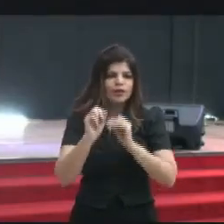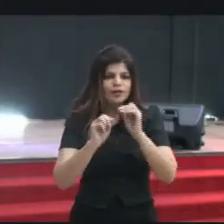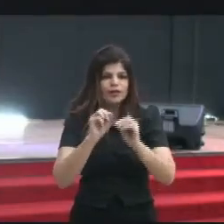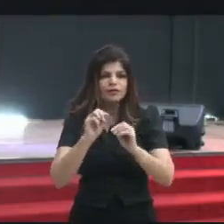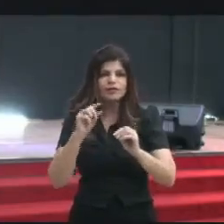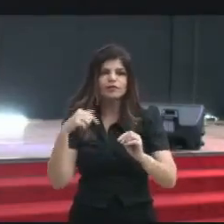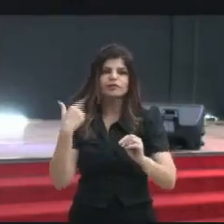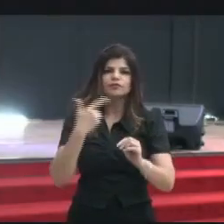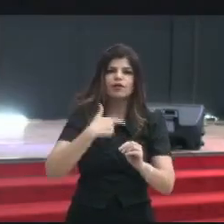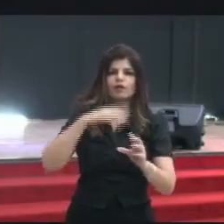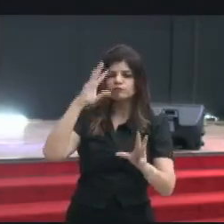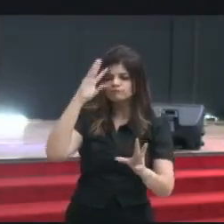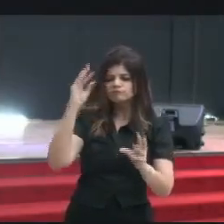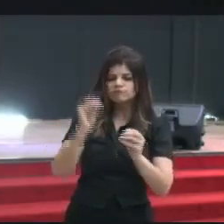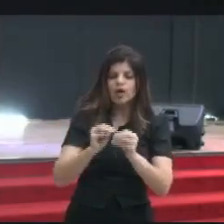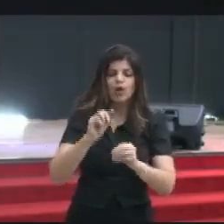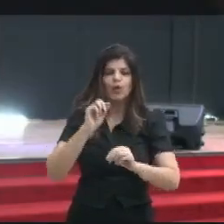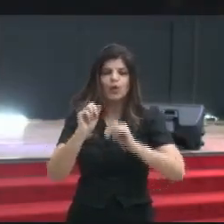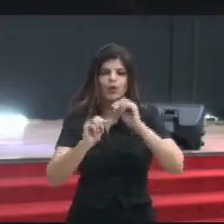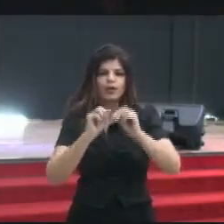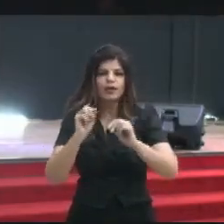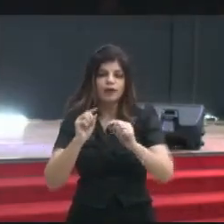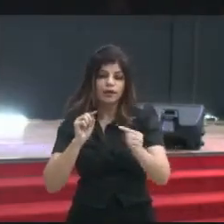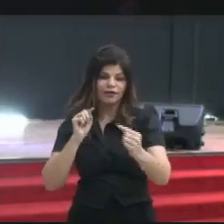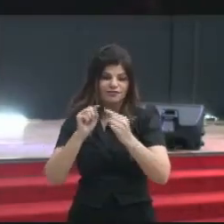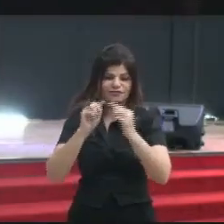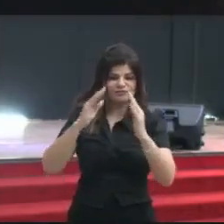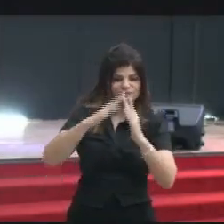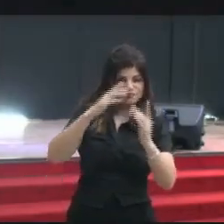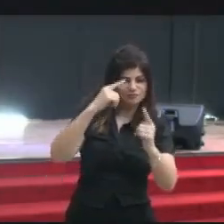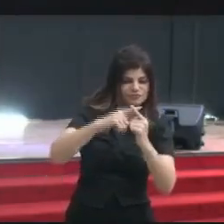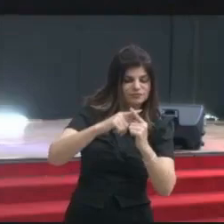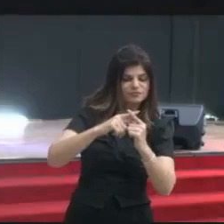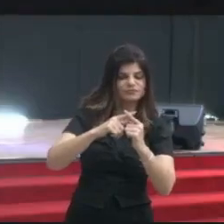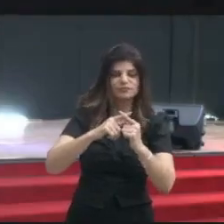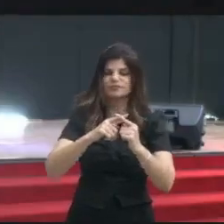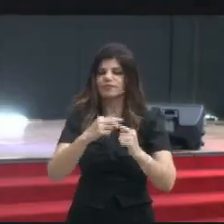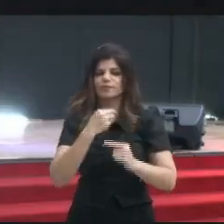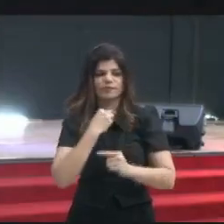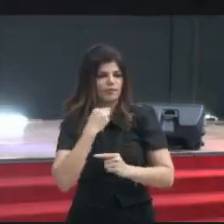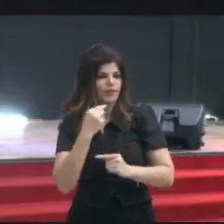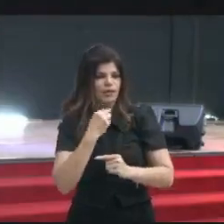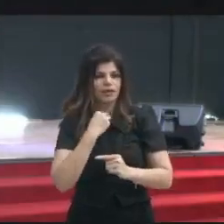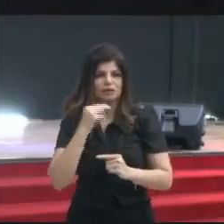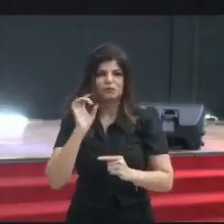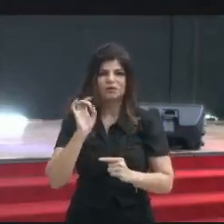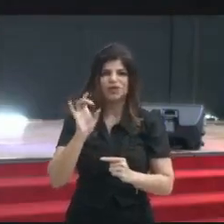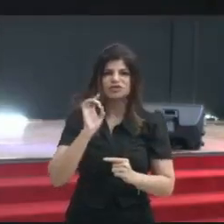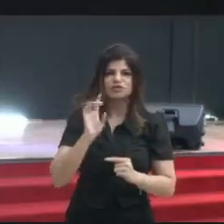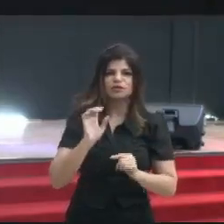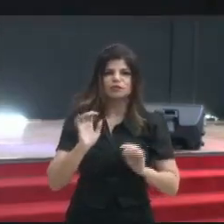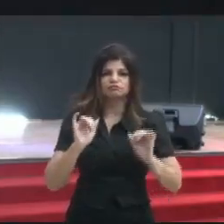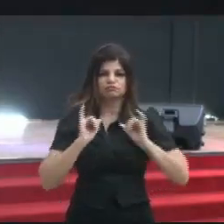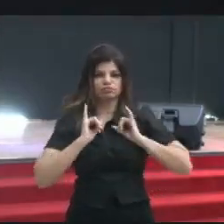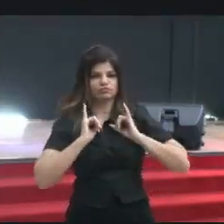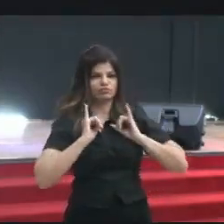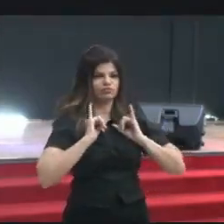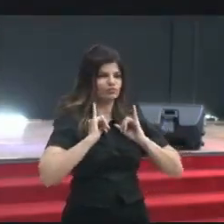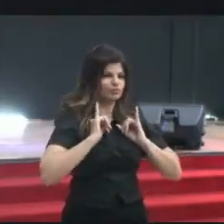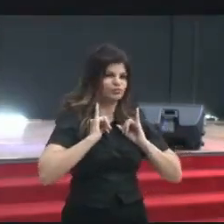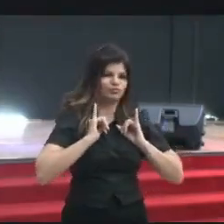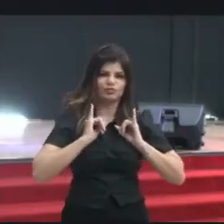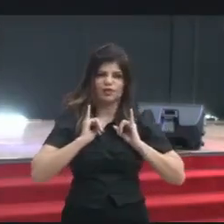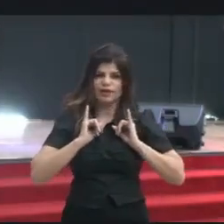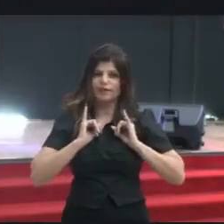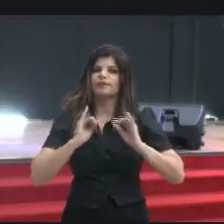Nós entendemos com isso que a missão da igreja não pode ser defensiva.